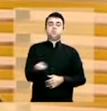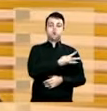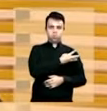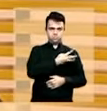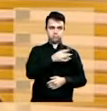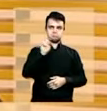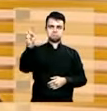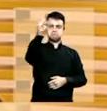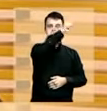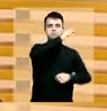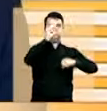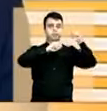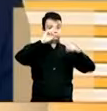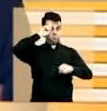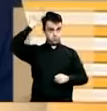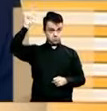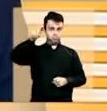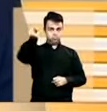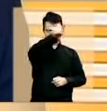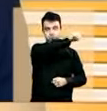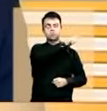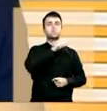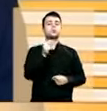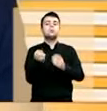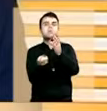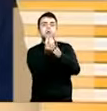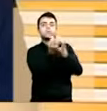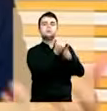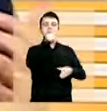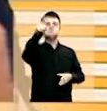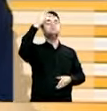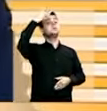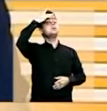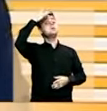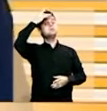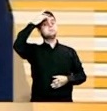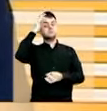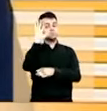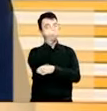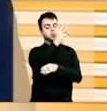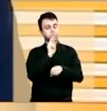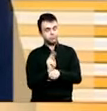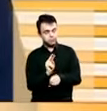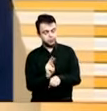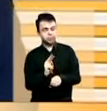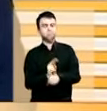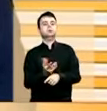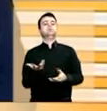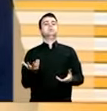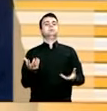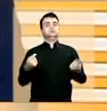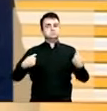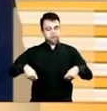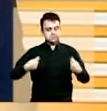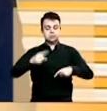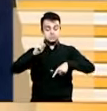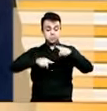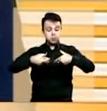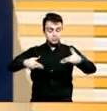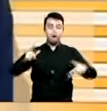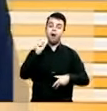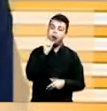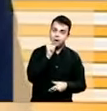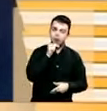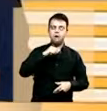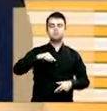ver garotos assim que estão aí assumindo as empresas, estão vindo com essa mentalidade, né? Que eu preciso cuidar do